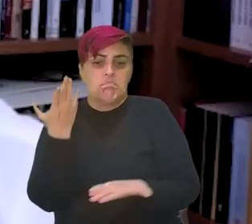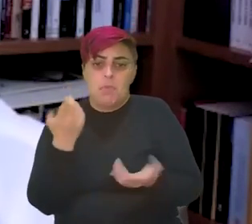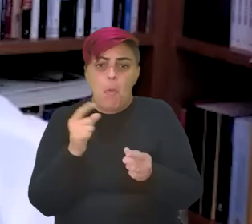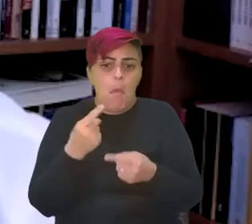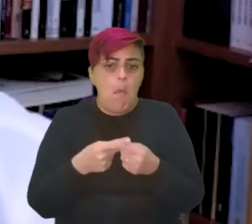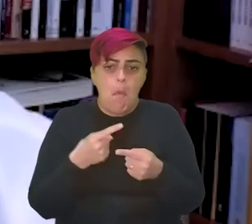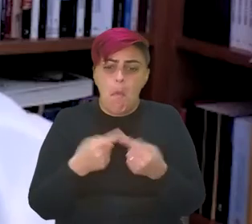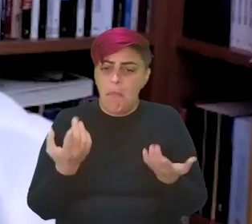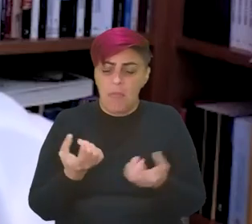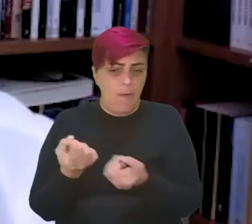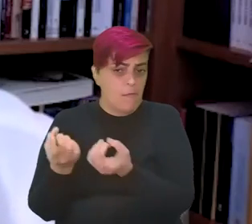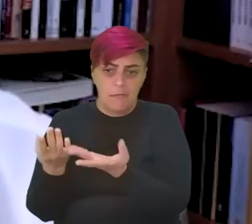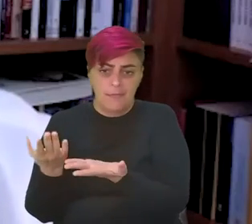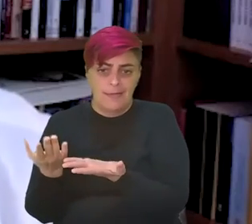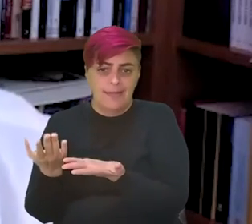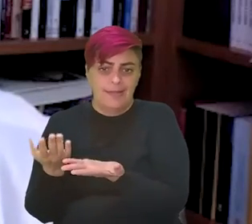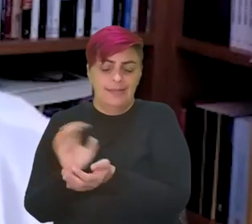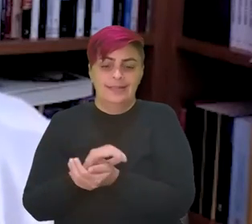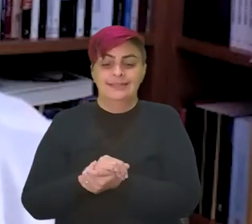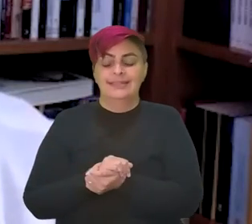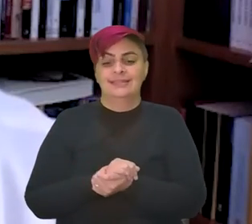por que não tem muita venda.